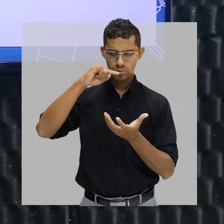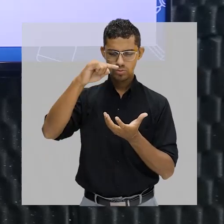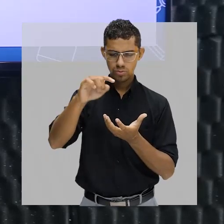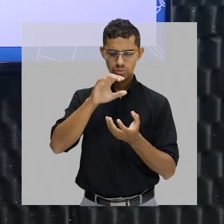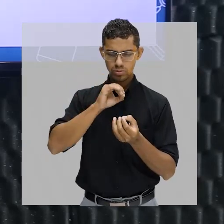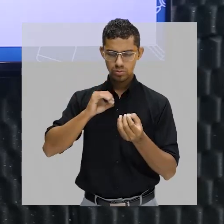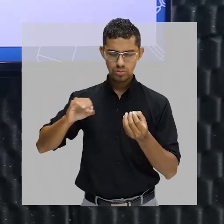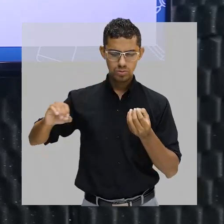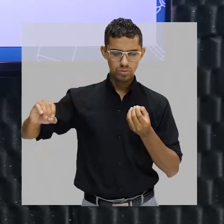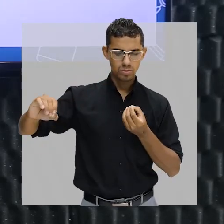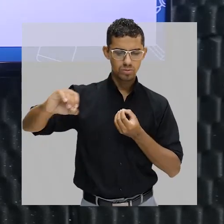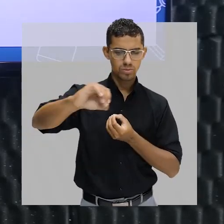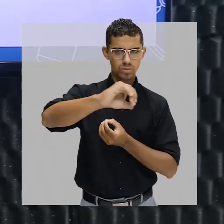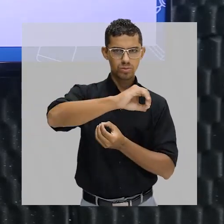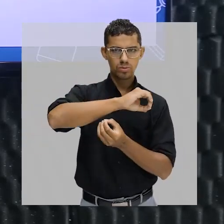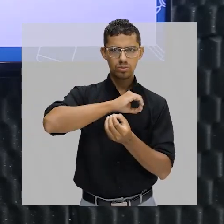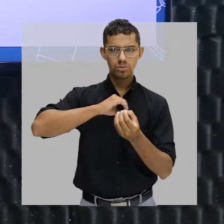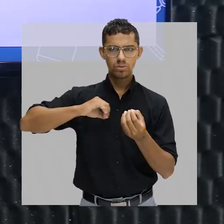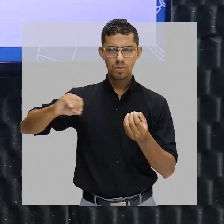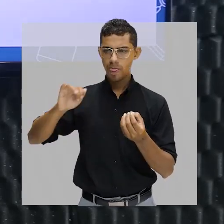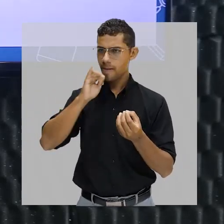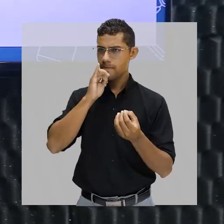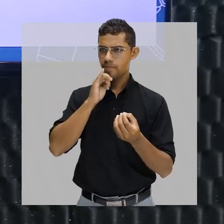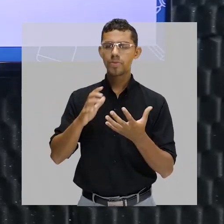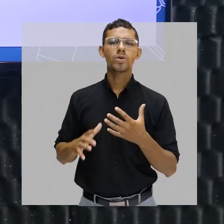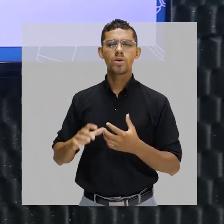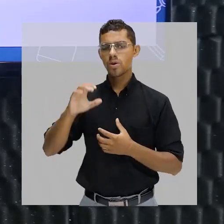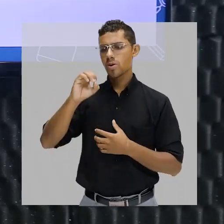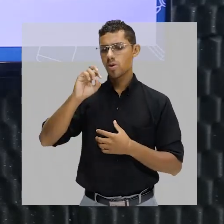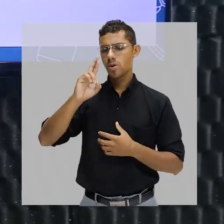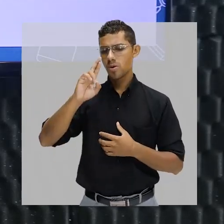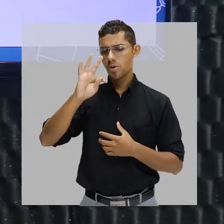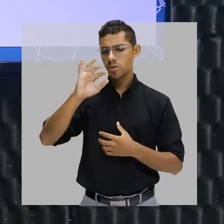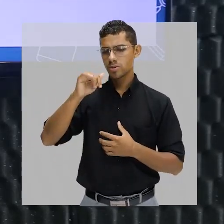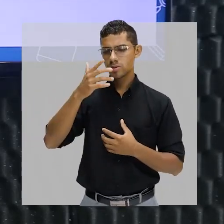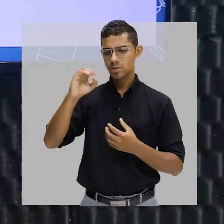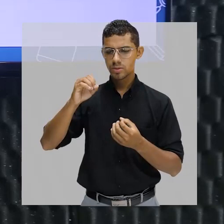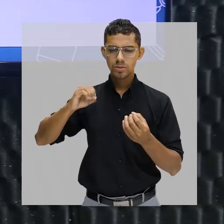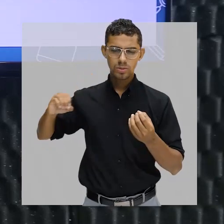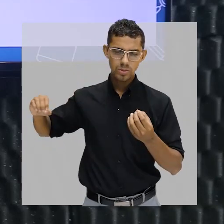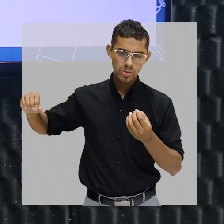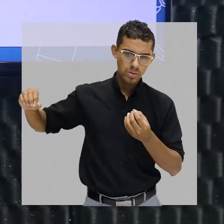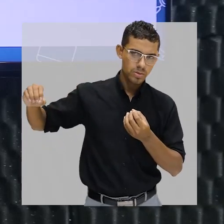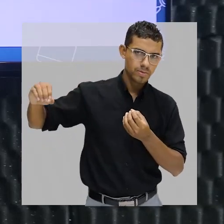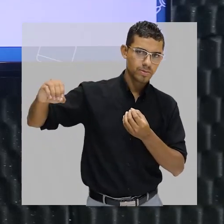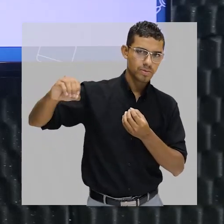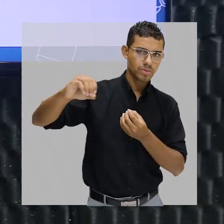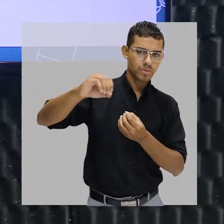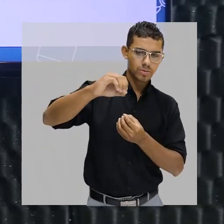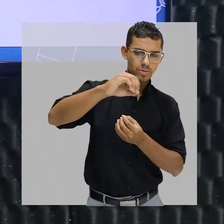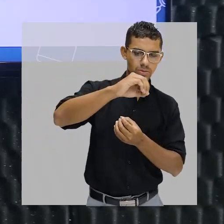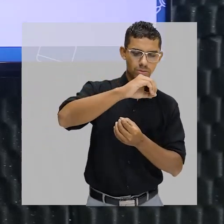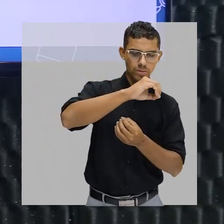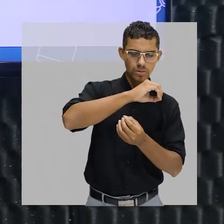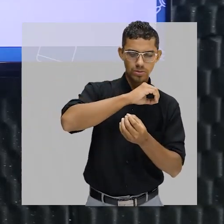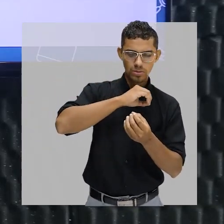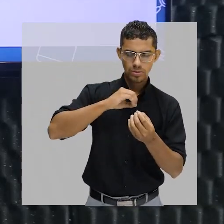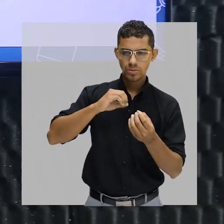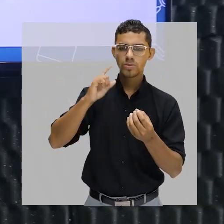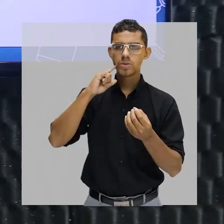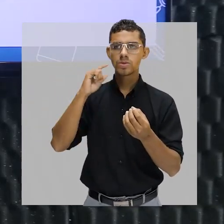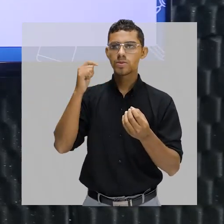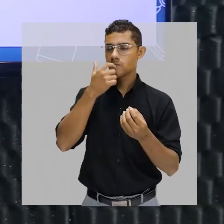revolução. Quando eu digo que rotação é o movimento que a Terra, né, desenvolve em torno do seu eixo, eu estou